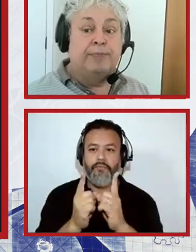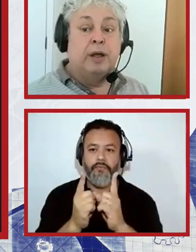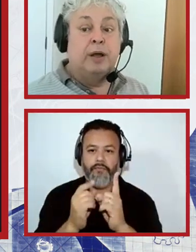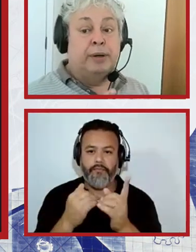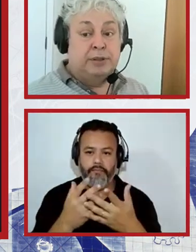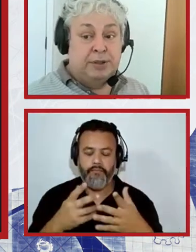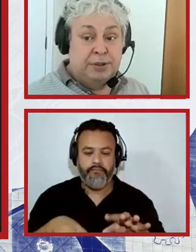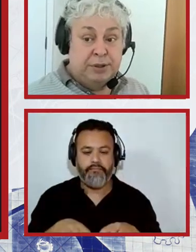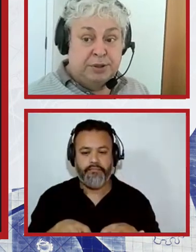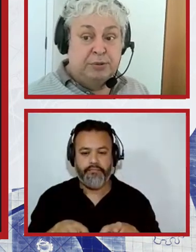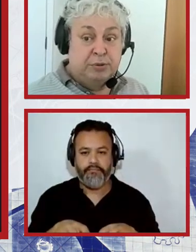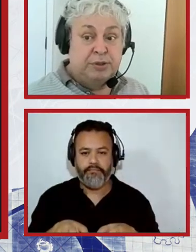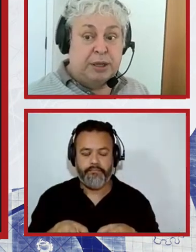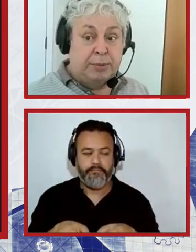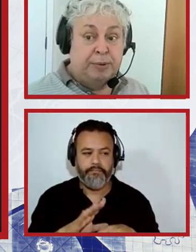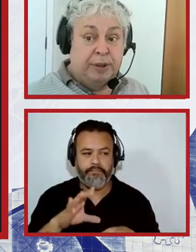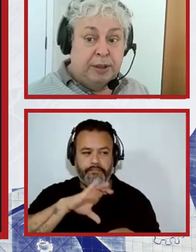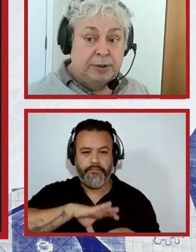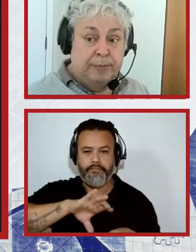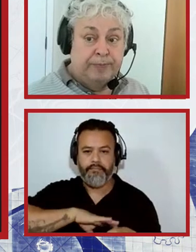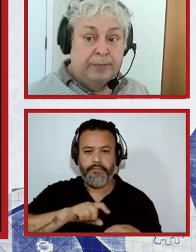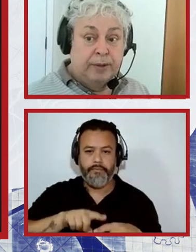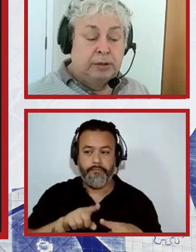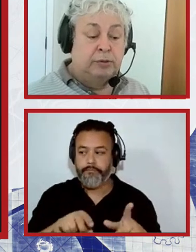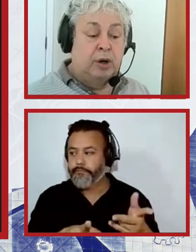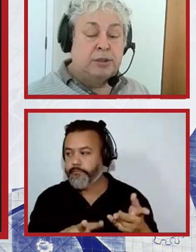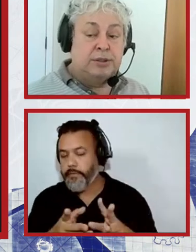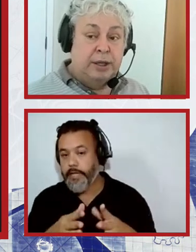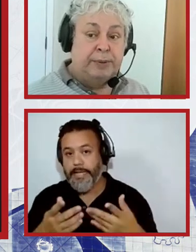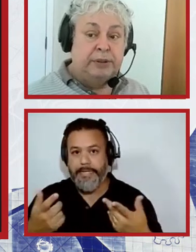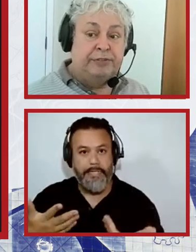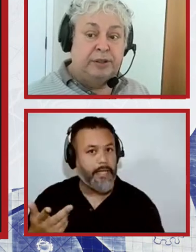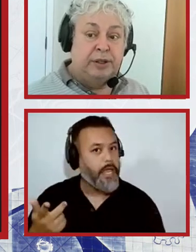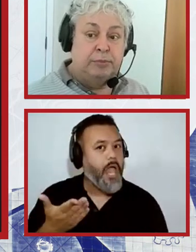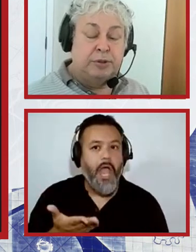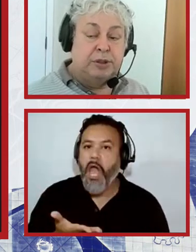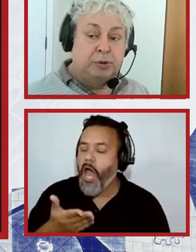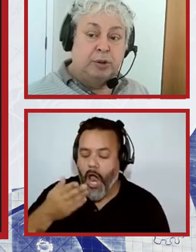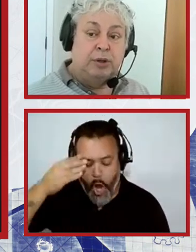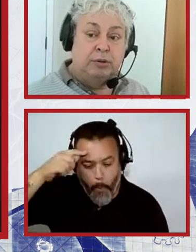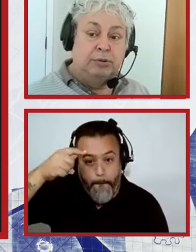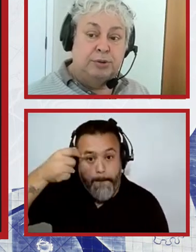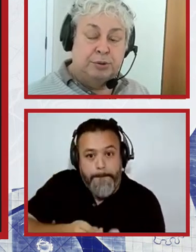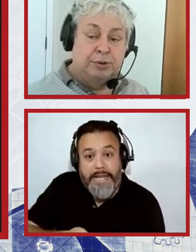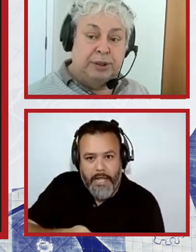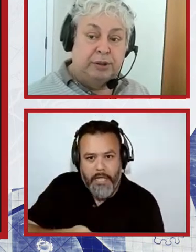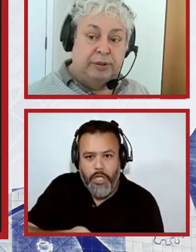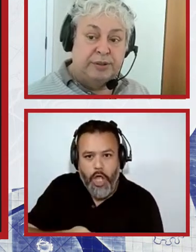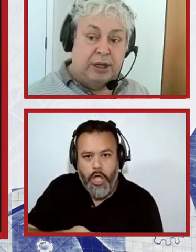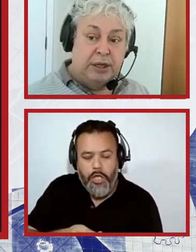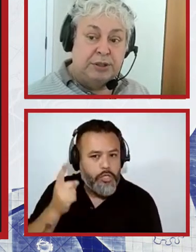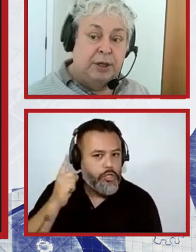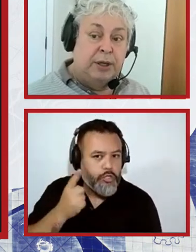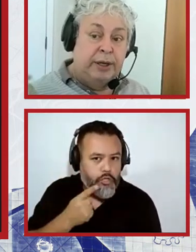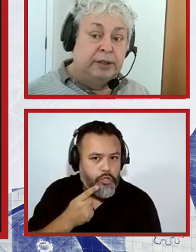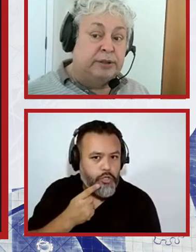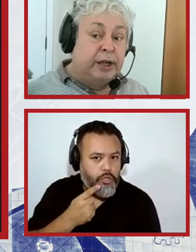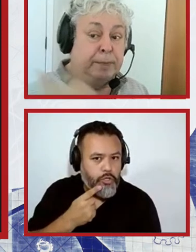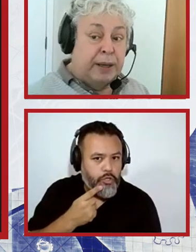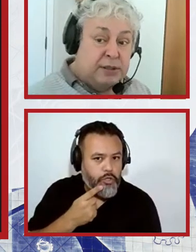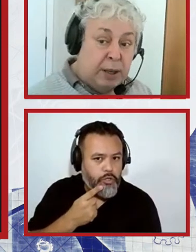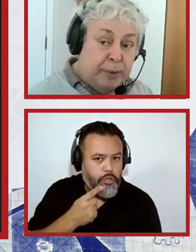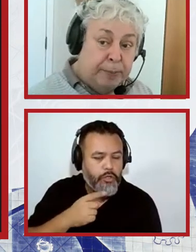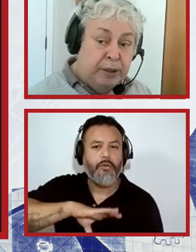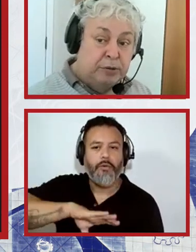em português, mas isso exige que o surdo saiba português. Nós sempre defendemos que todo aluno surdo da universidade